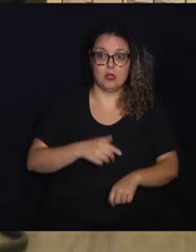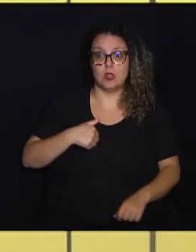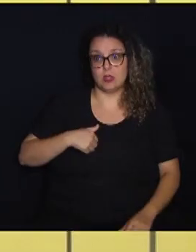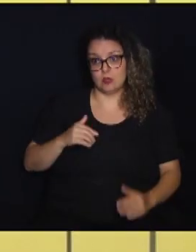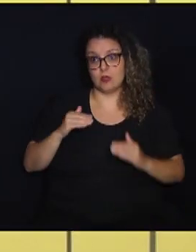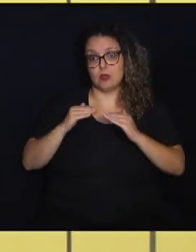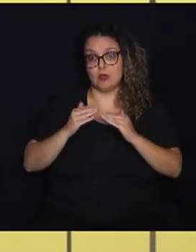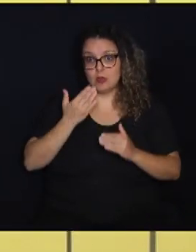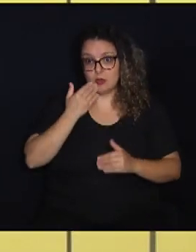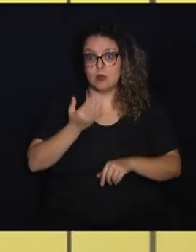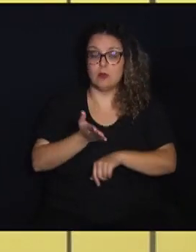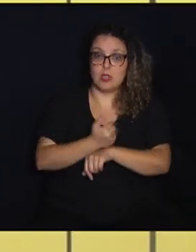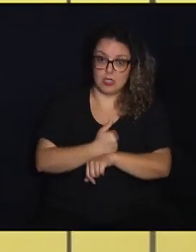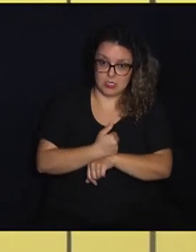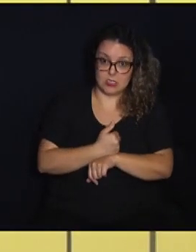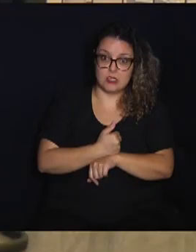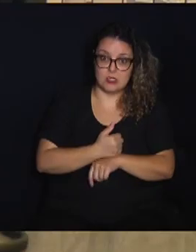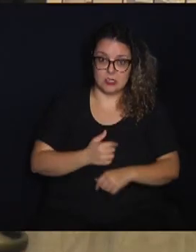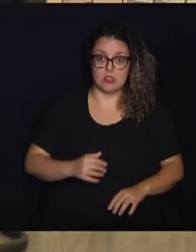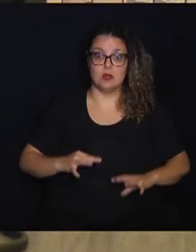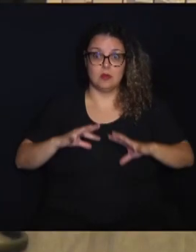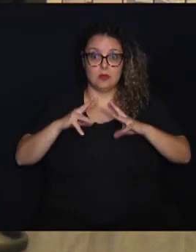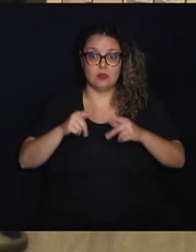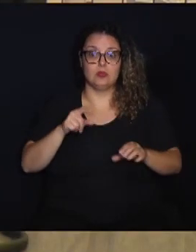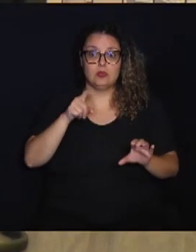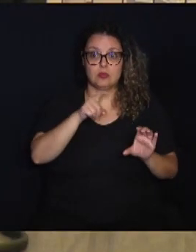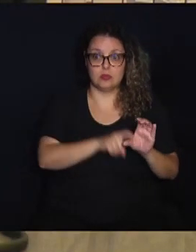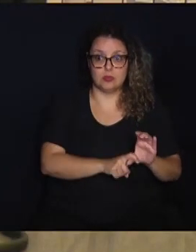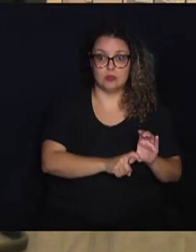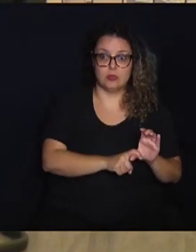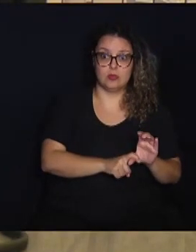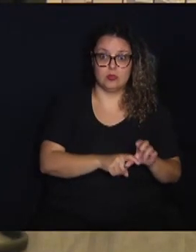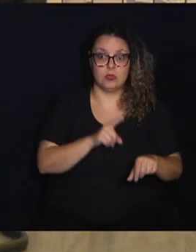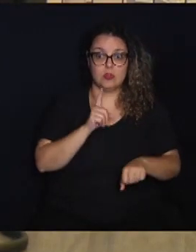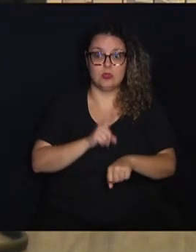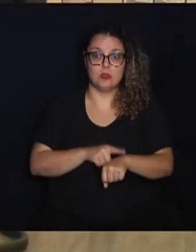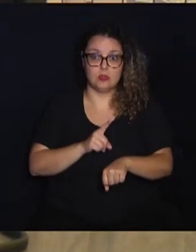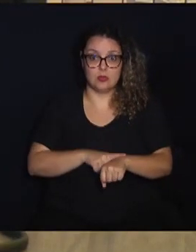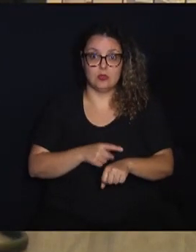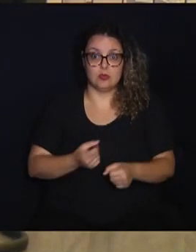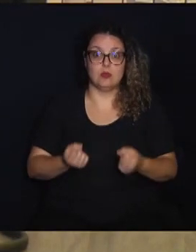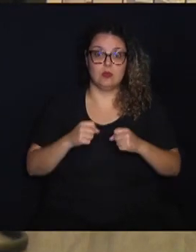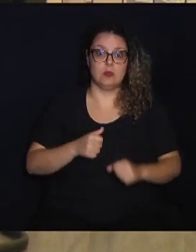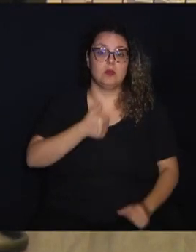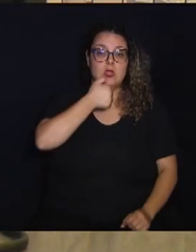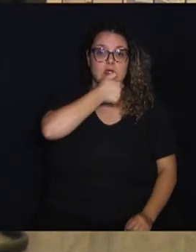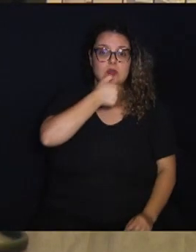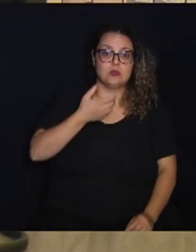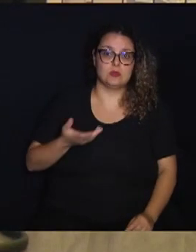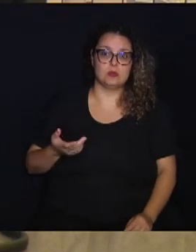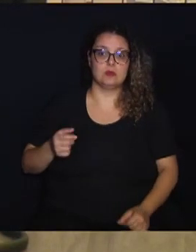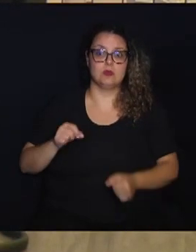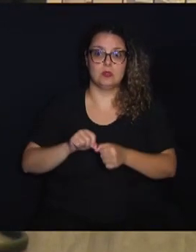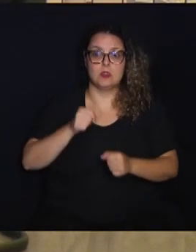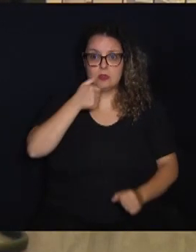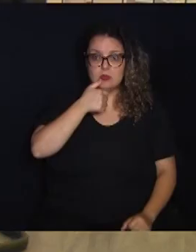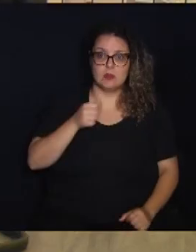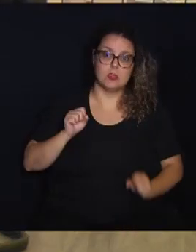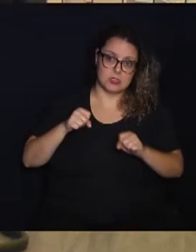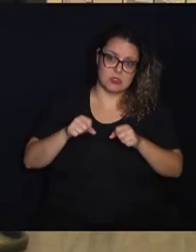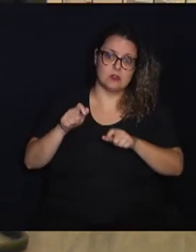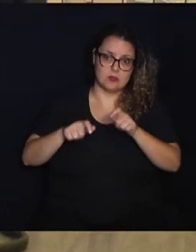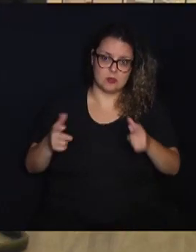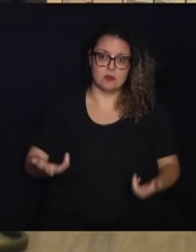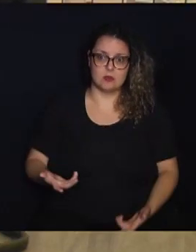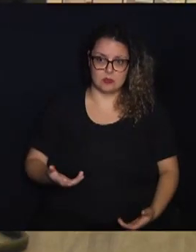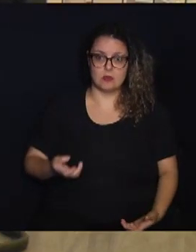de comer antes. Tudo depende do horário que você vai exercitar. Mas jejum, por exemplo, faz em jejum? Sim, tem pessoas que se